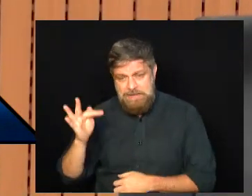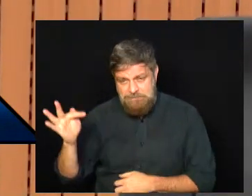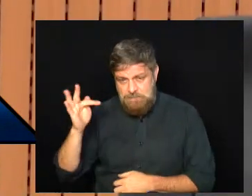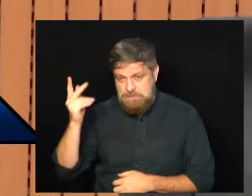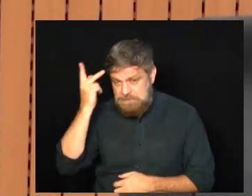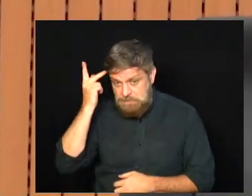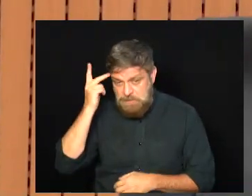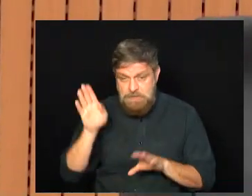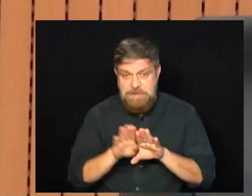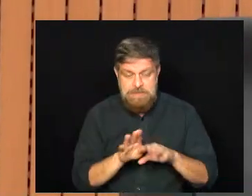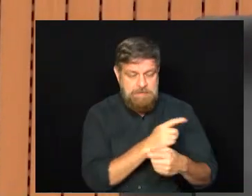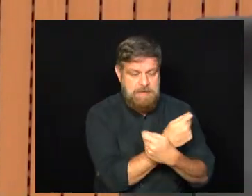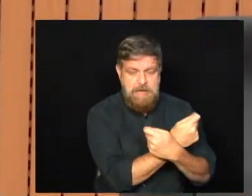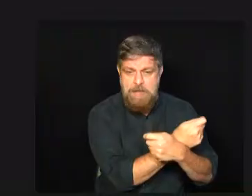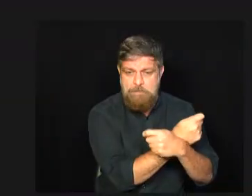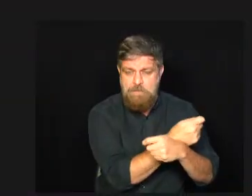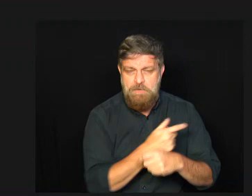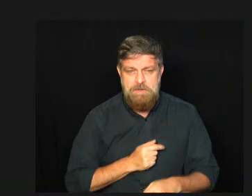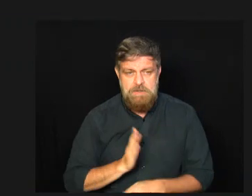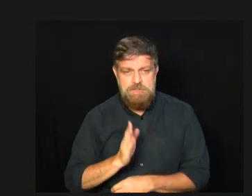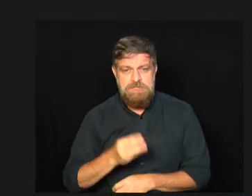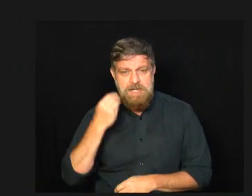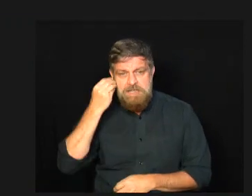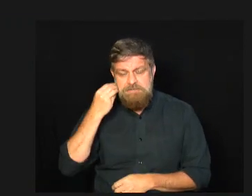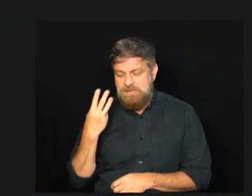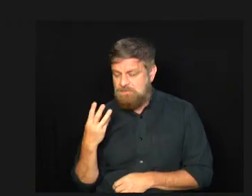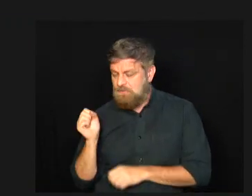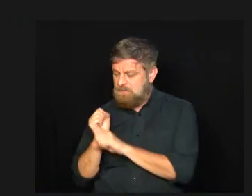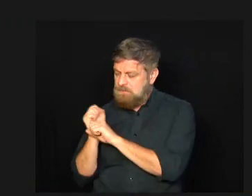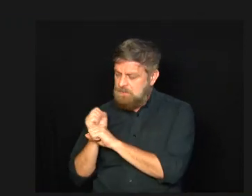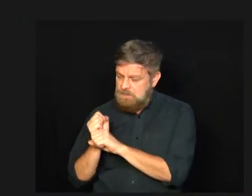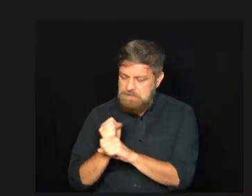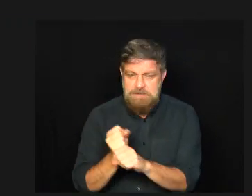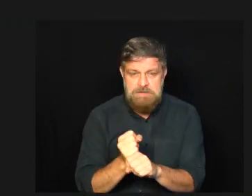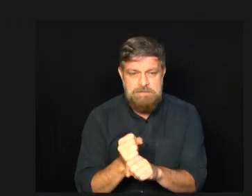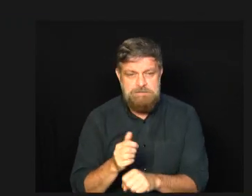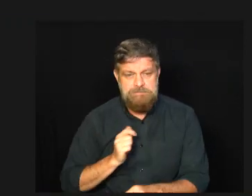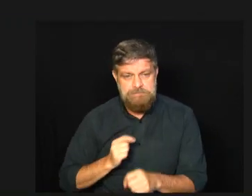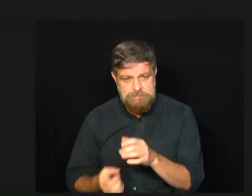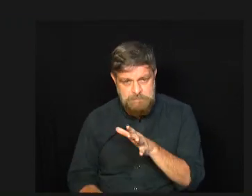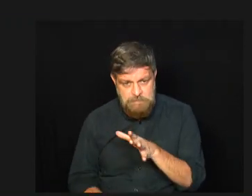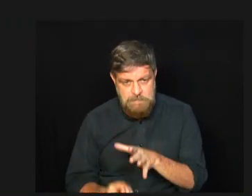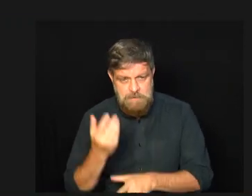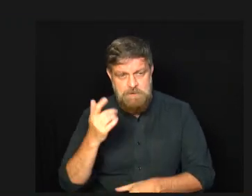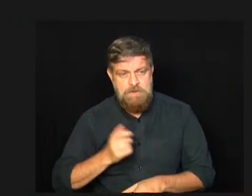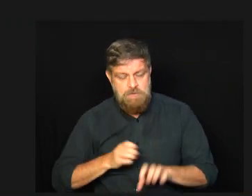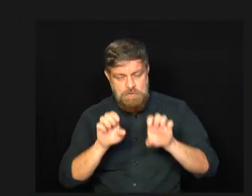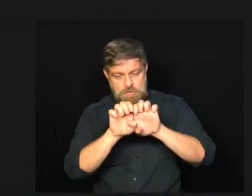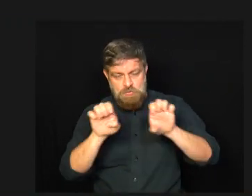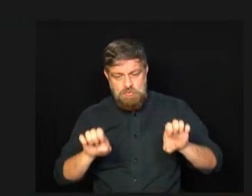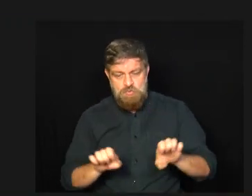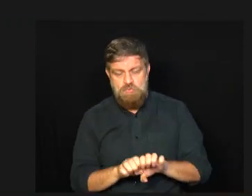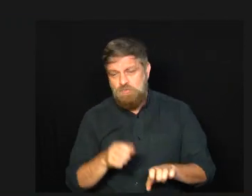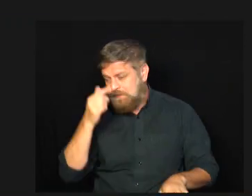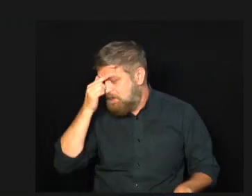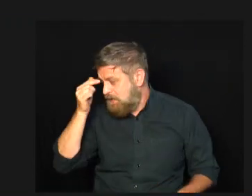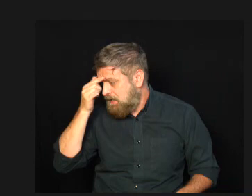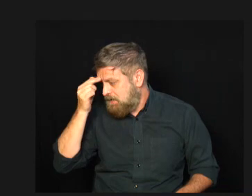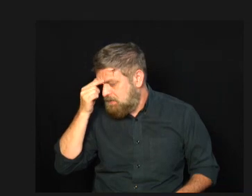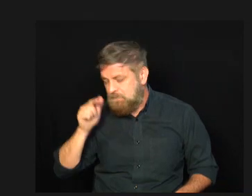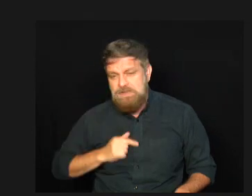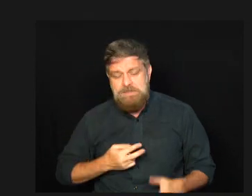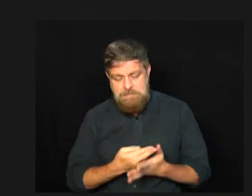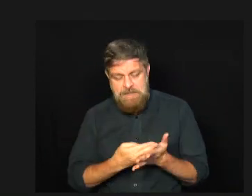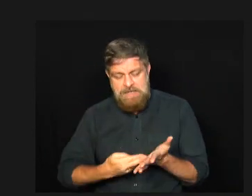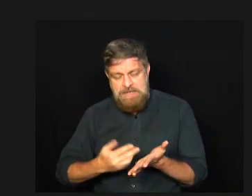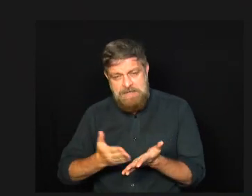Campinas, por mais de 30 anos. Criou e estruturou órgãos universitários, revistas científicas e